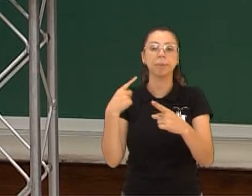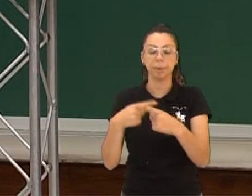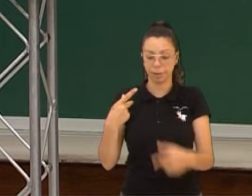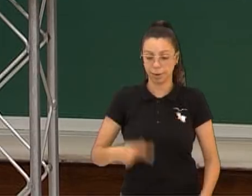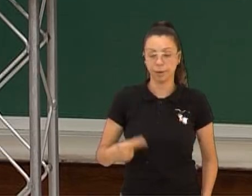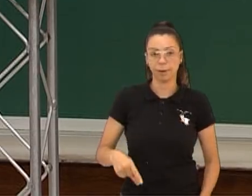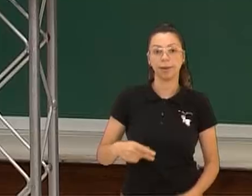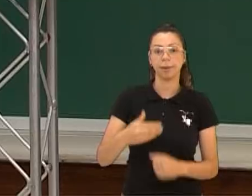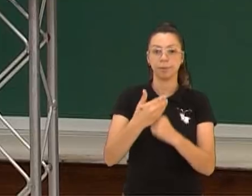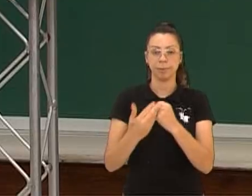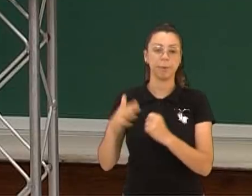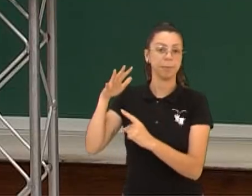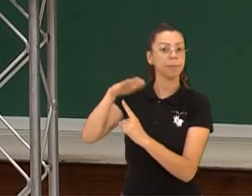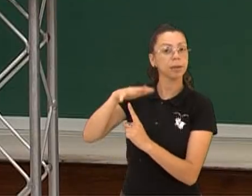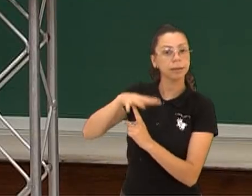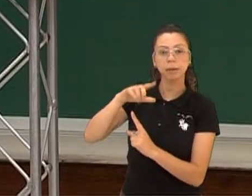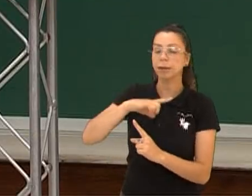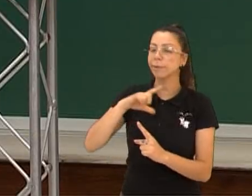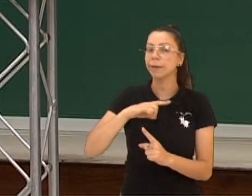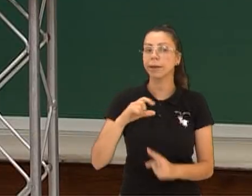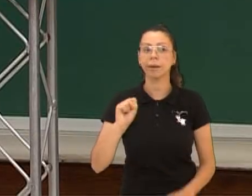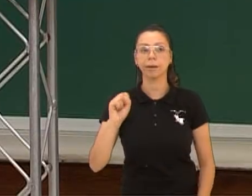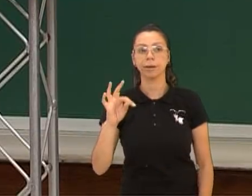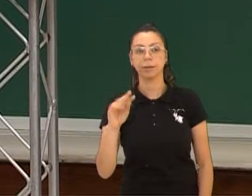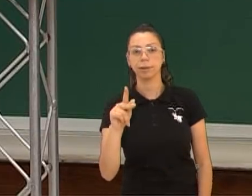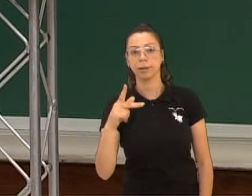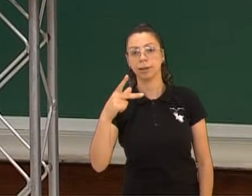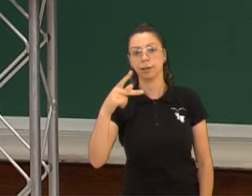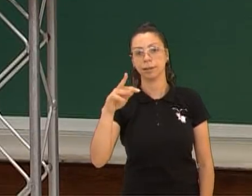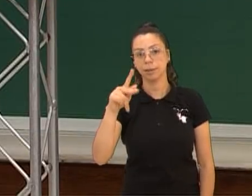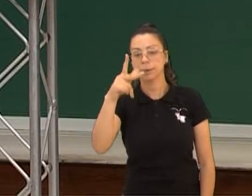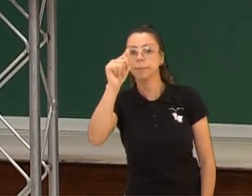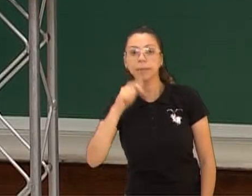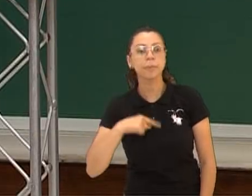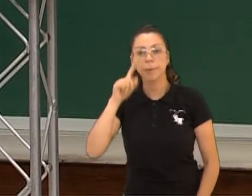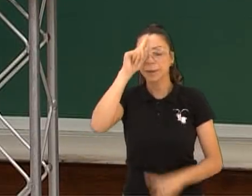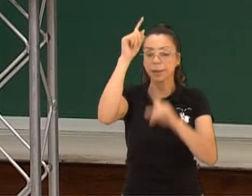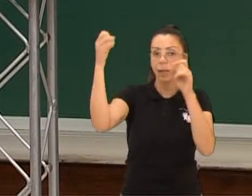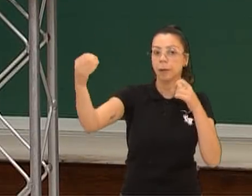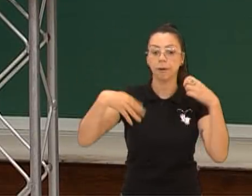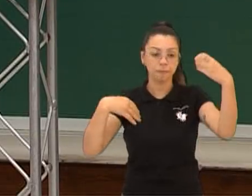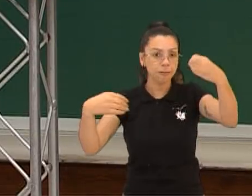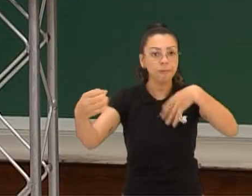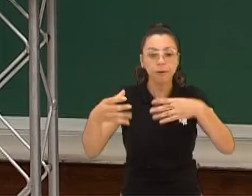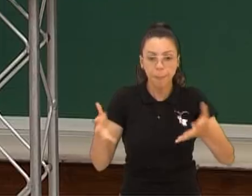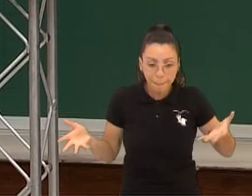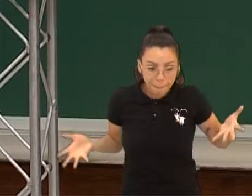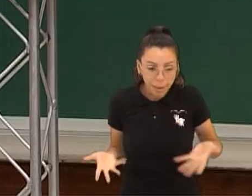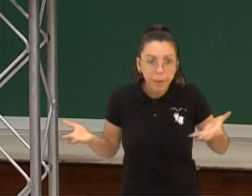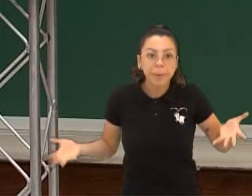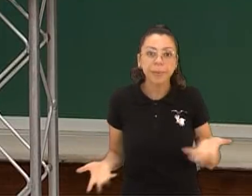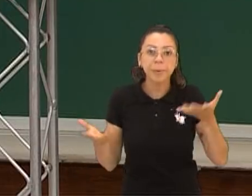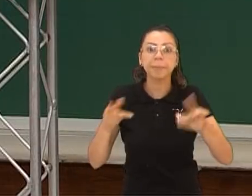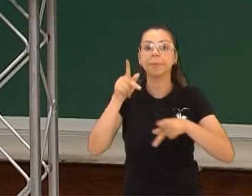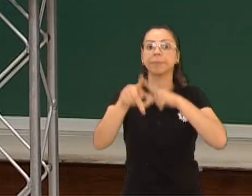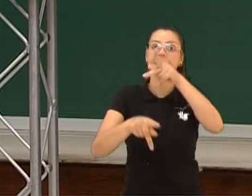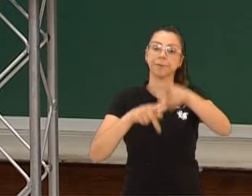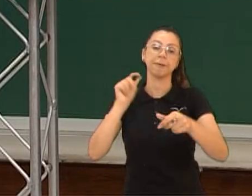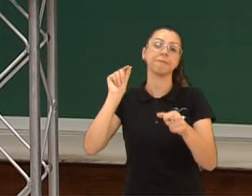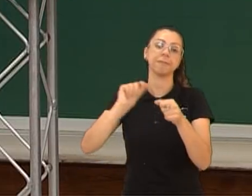startups sensacionais aí, funcionando, com ideias inovadoras e que podem beneficiar uma grande quantidade de pessoas e fazer o